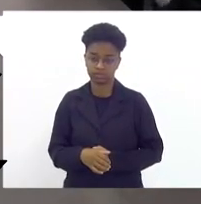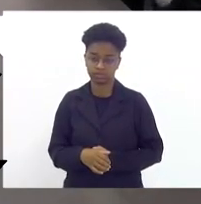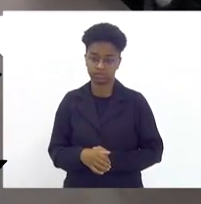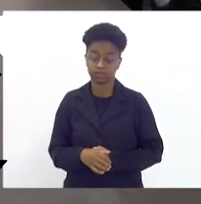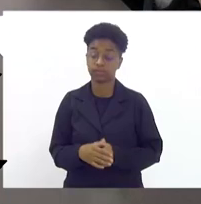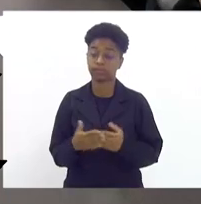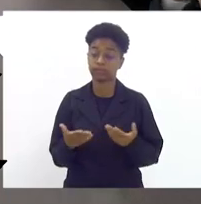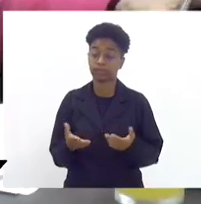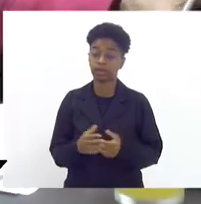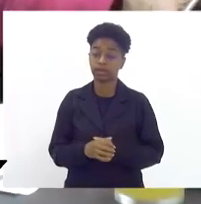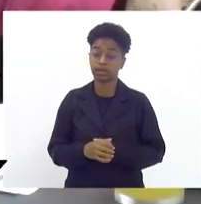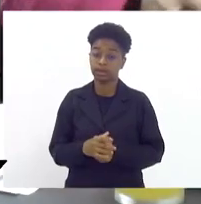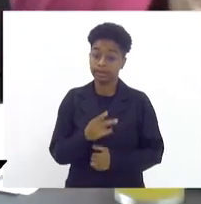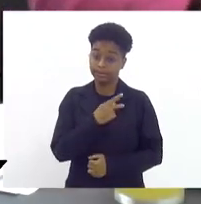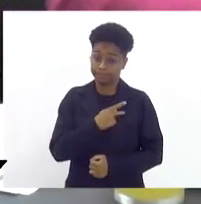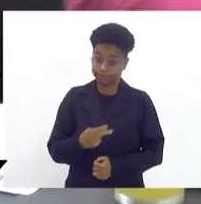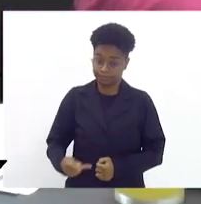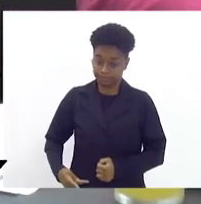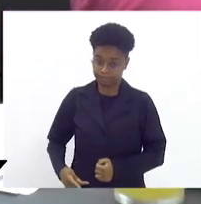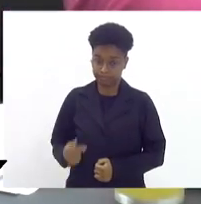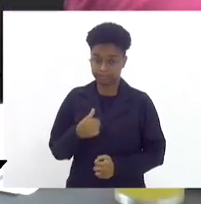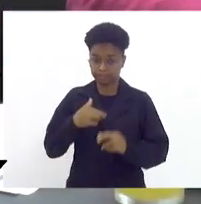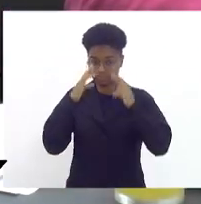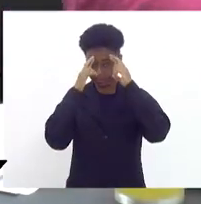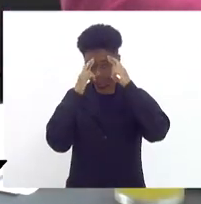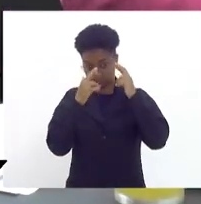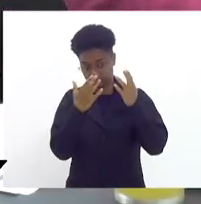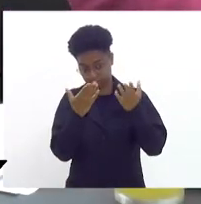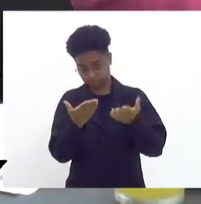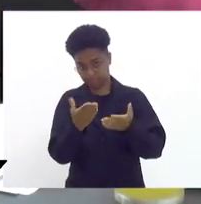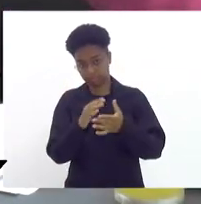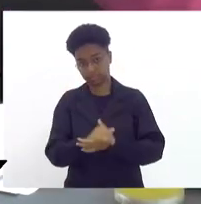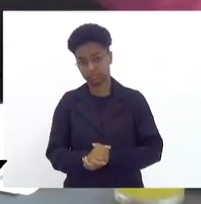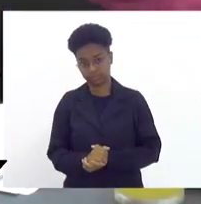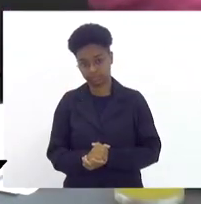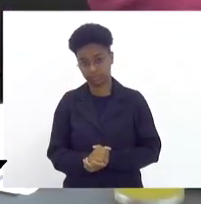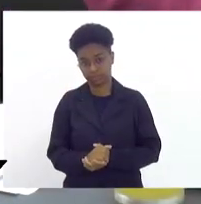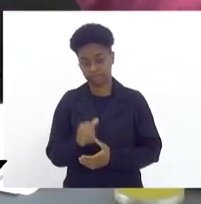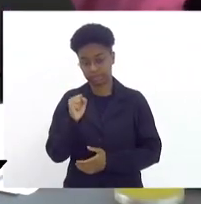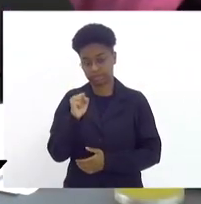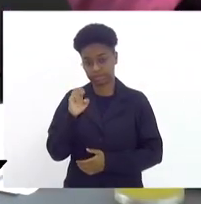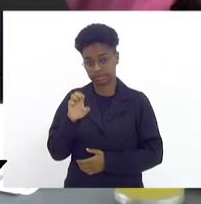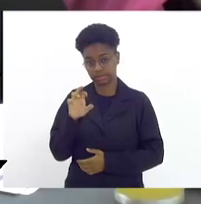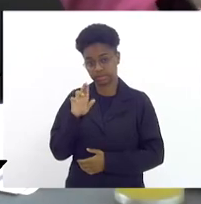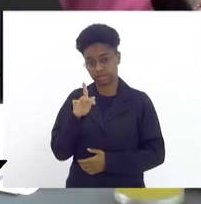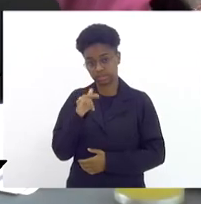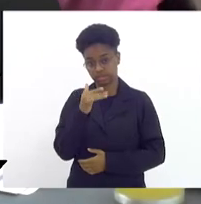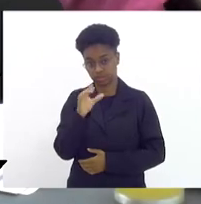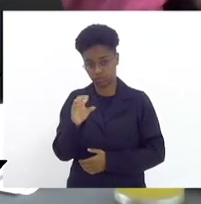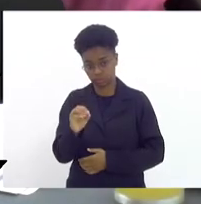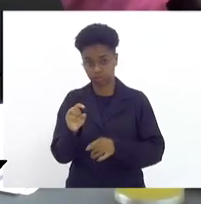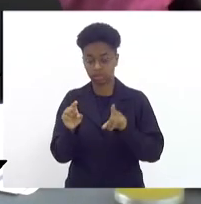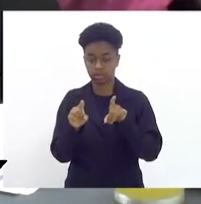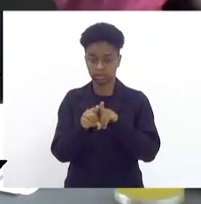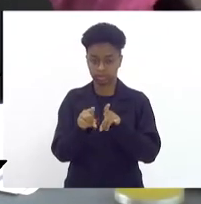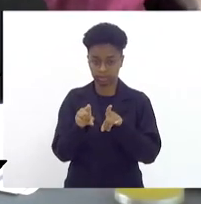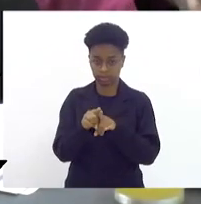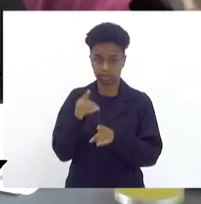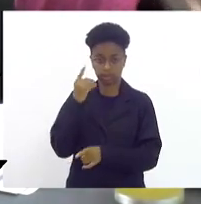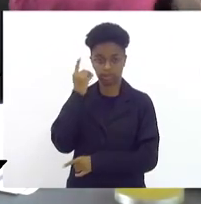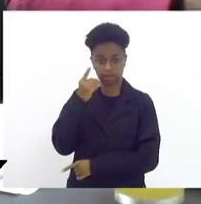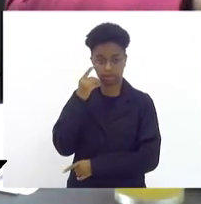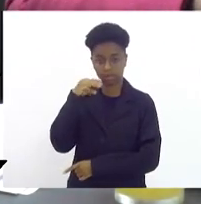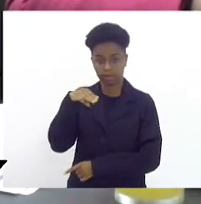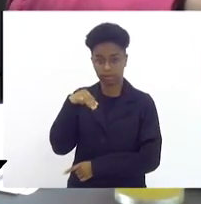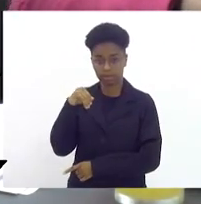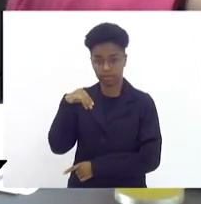Presidente, com todo o respeito, tanto ao doutor Serginho quanto ao